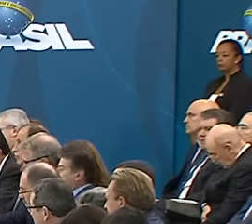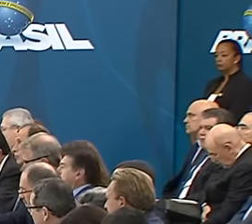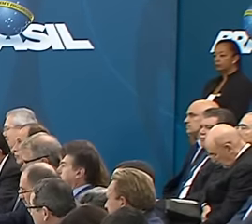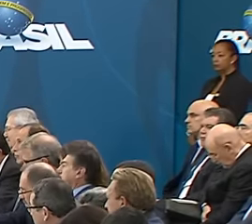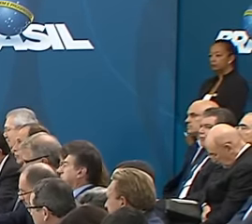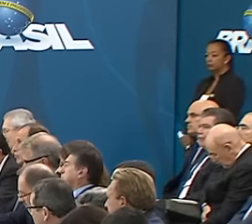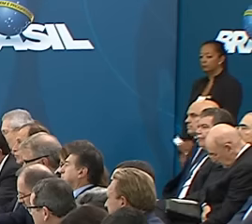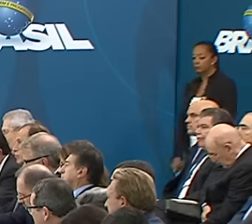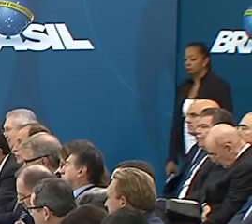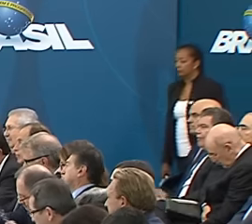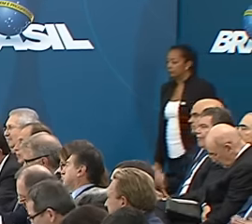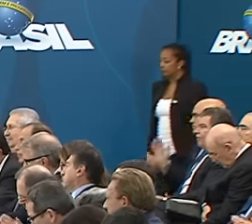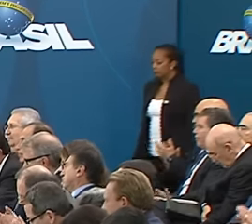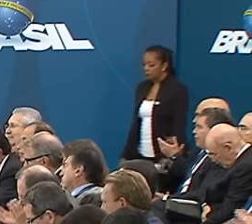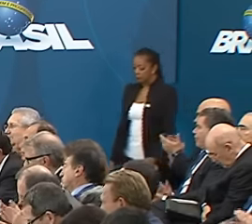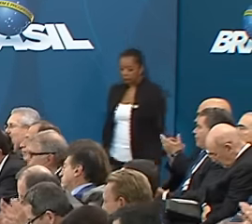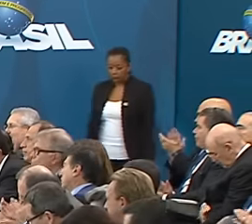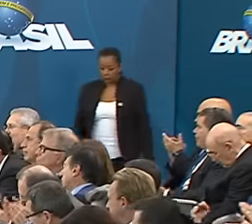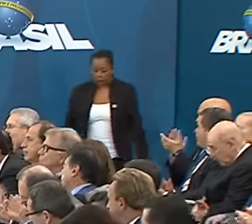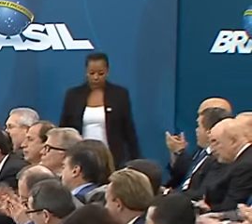dos mercados. Muito obrigado.